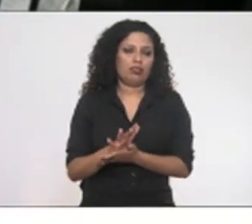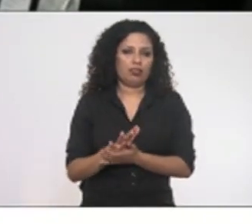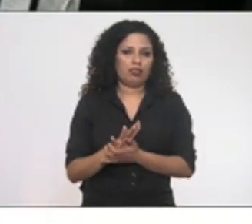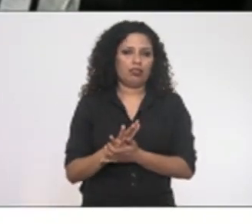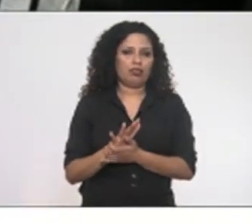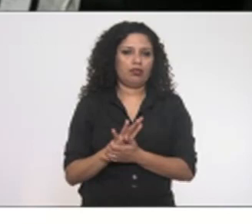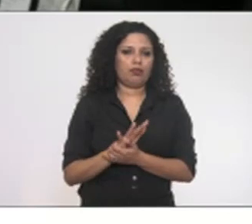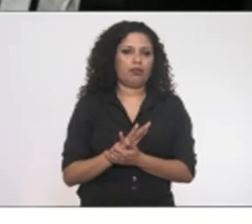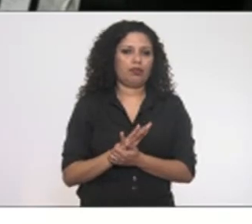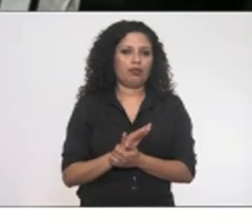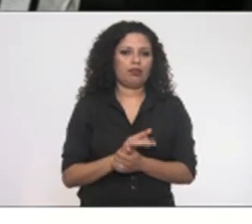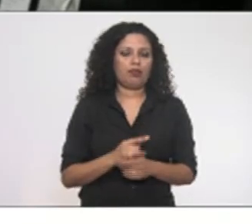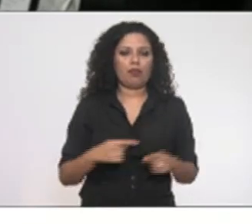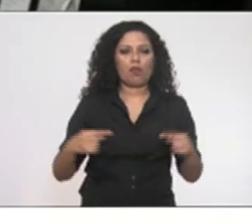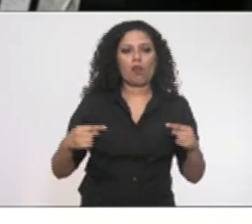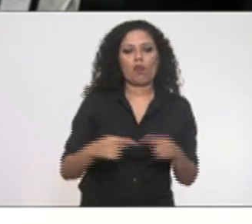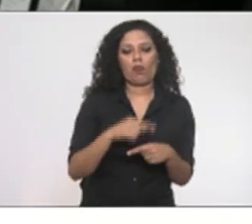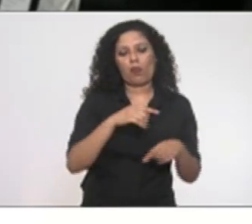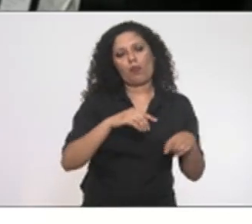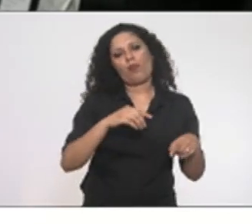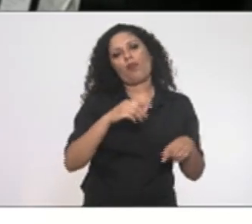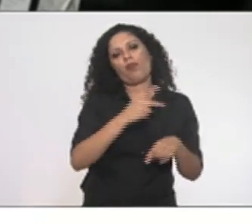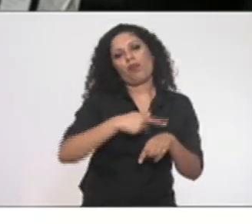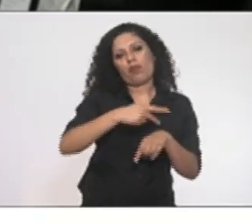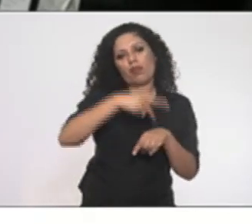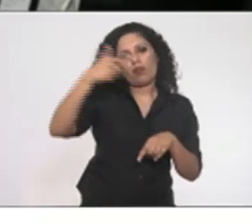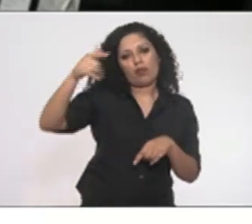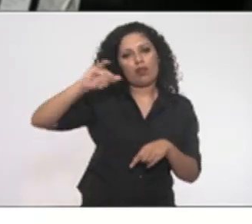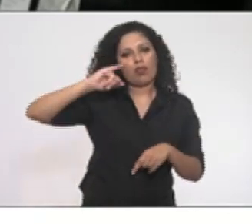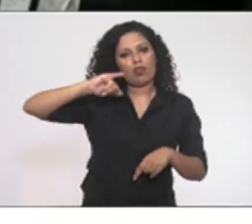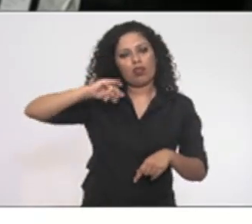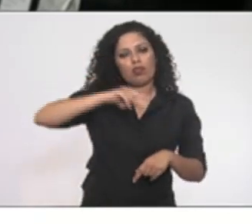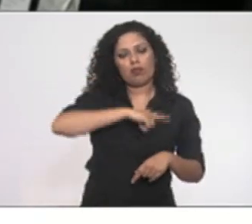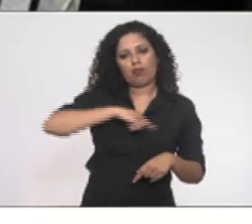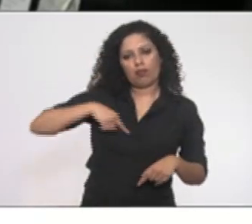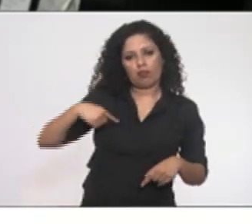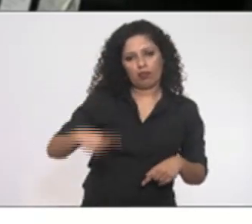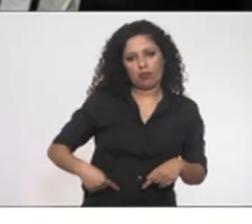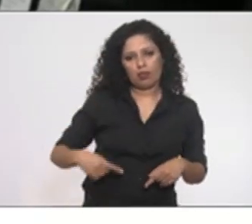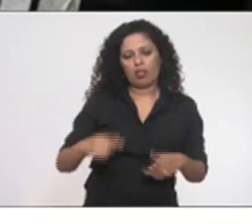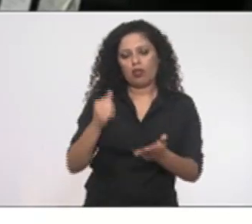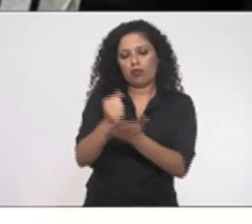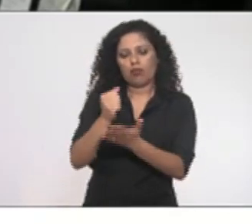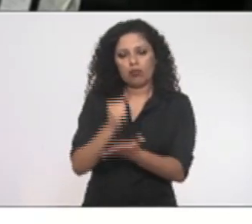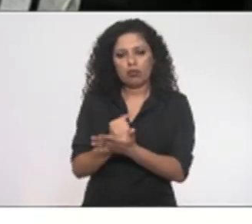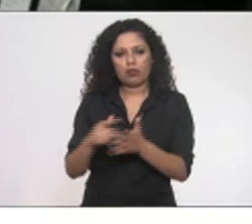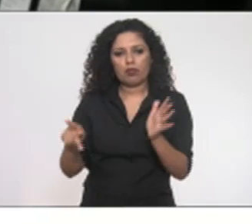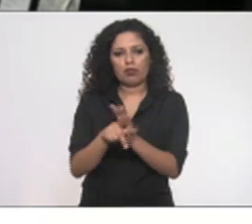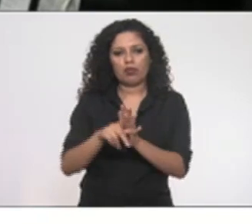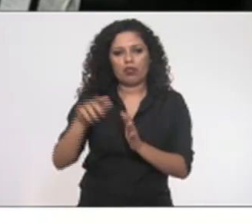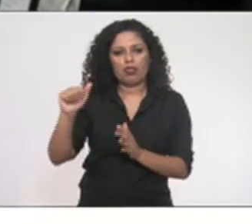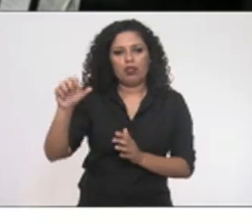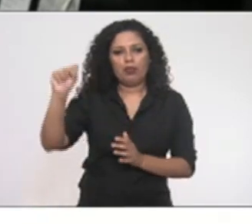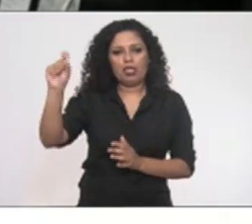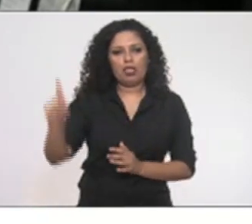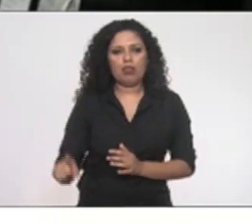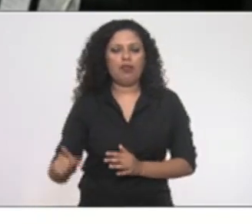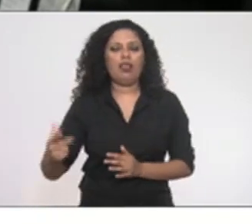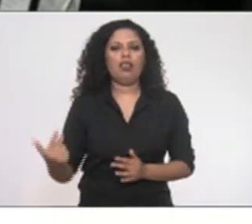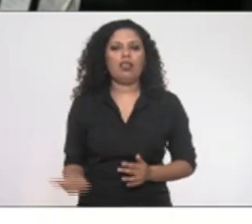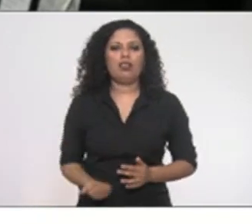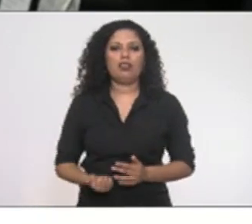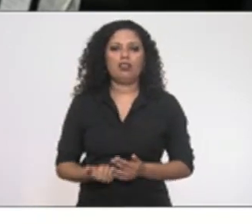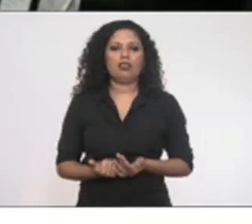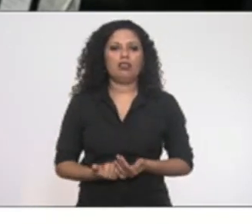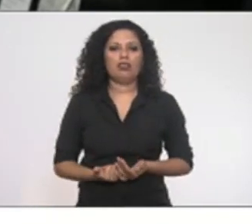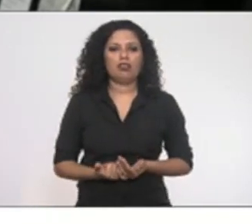depende do acordo com os chineses, né? Eu não sei, eu não estou acompanhando isso. A parte do gás já estão fechados os contratos, parece que já estão movimentando bastante